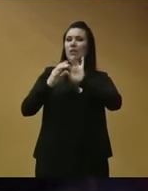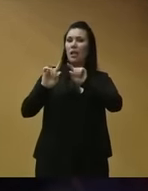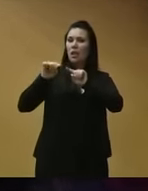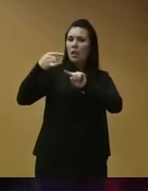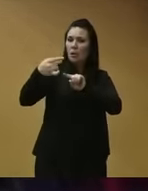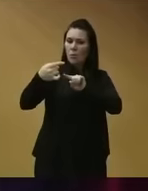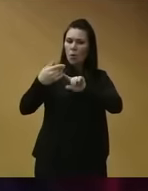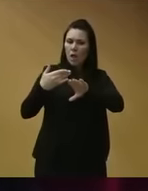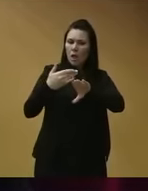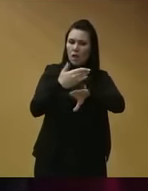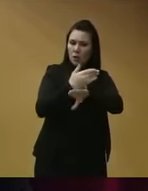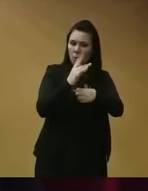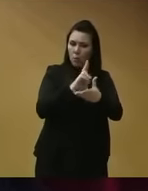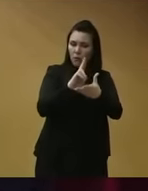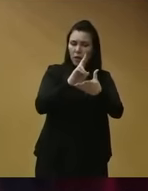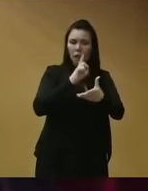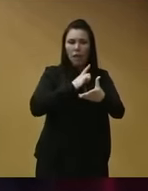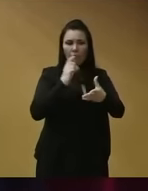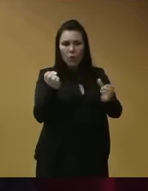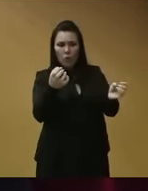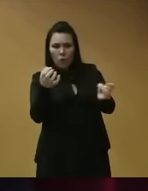que ingressamos na universidade.